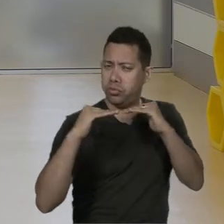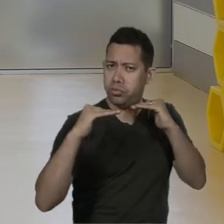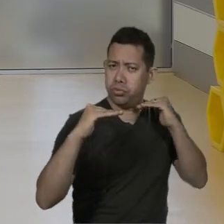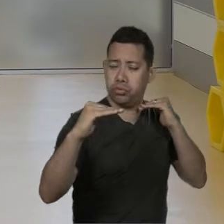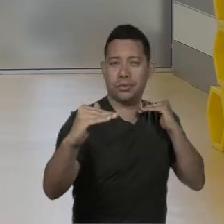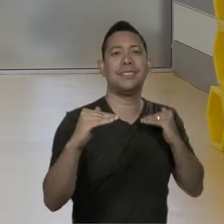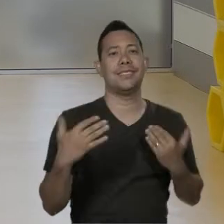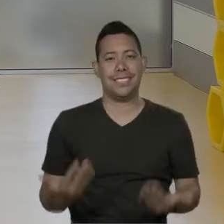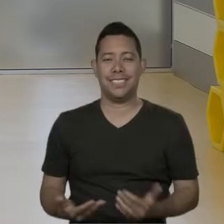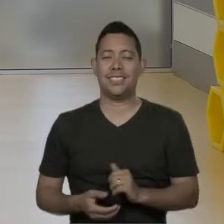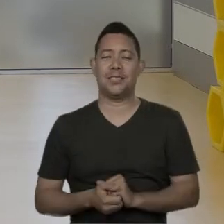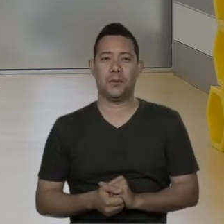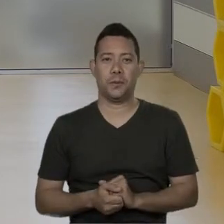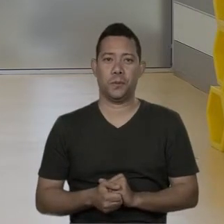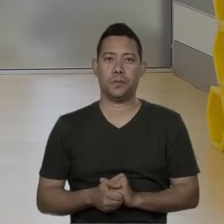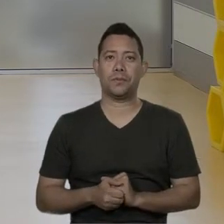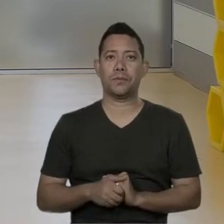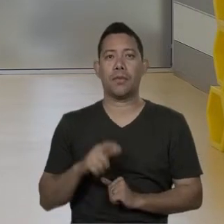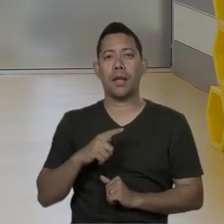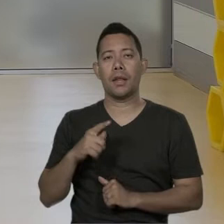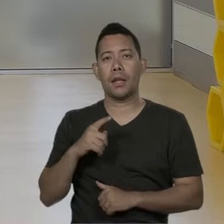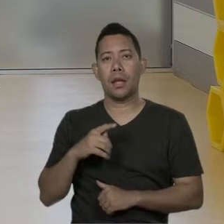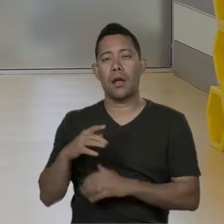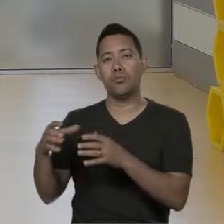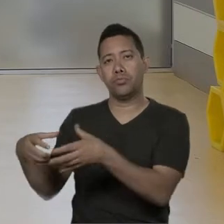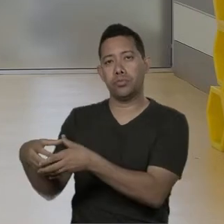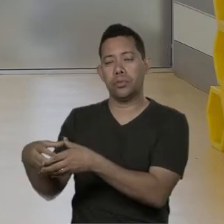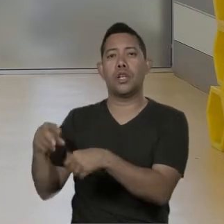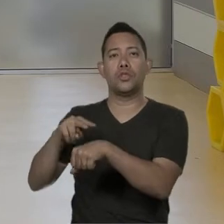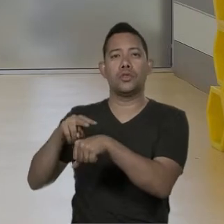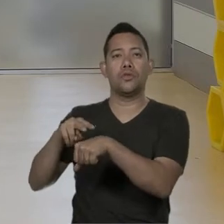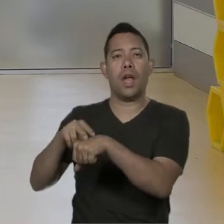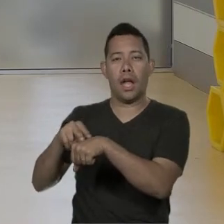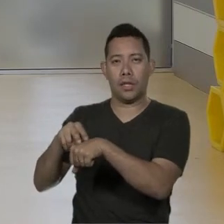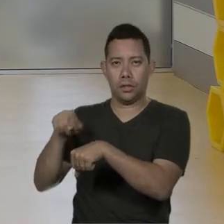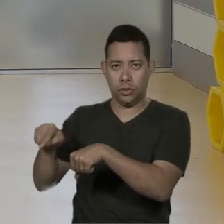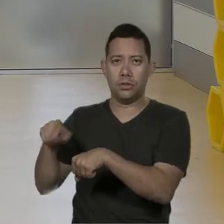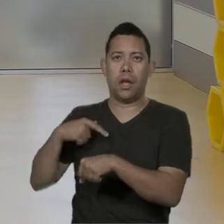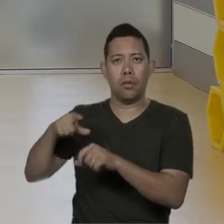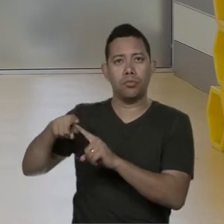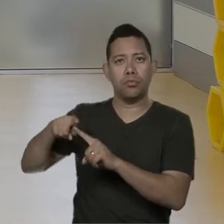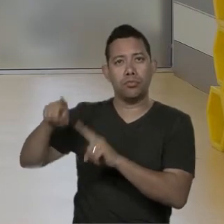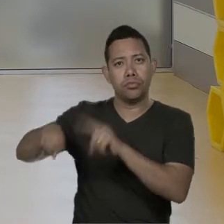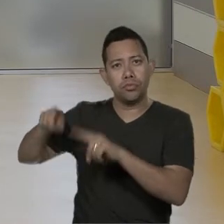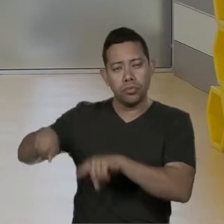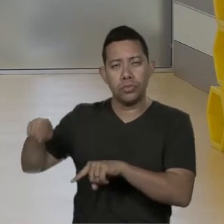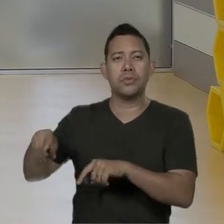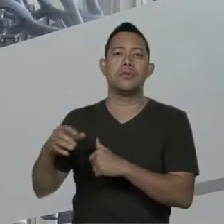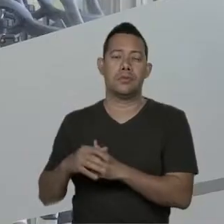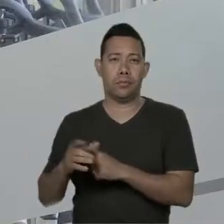o tempo todo. No primeiro bloco, já na zona 3, iremos fazer variações a cada